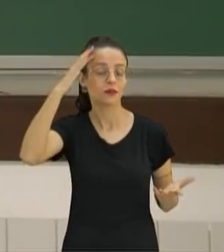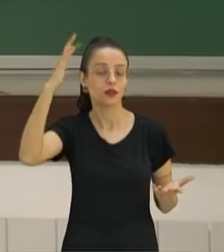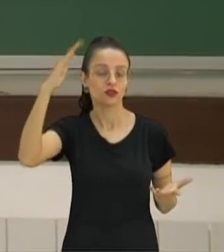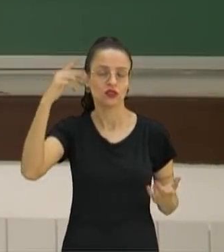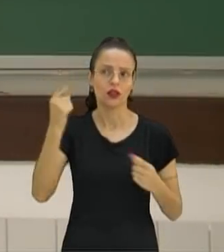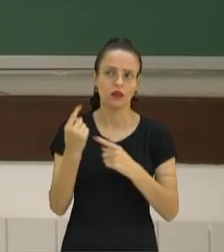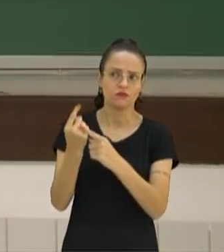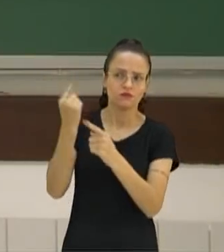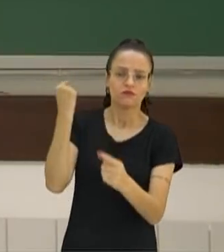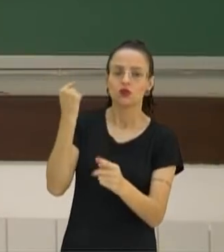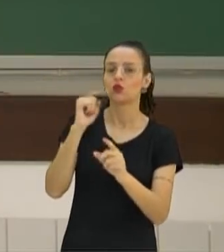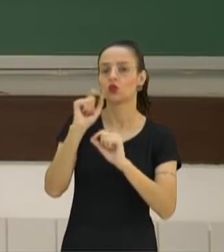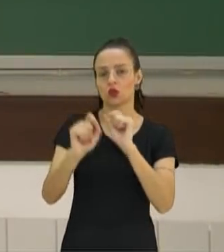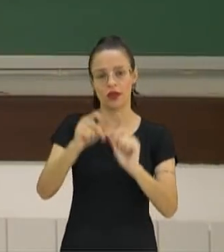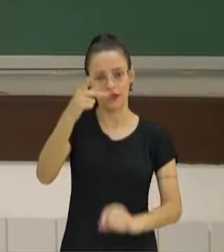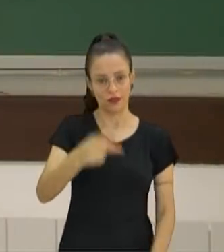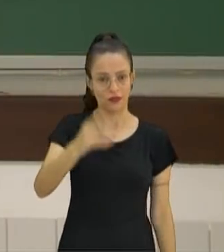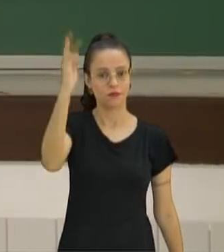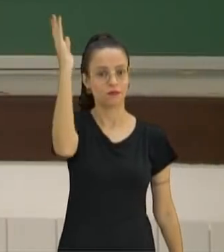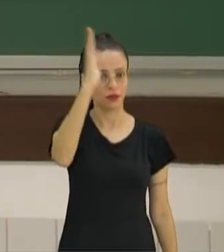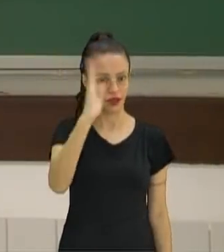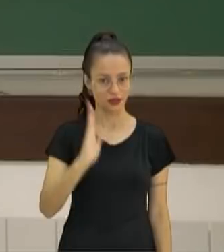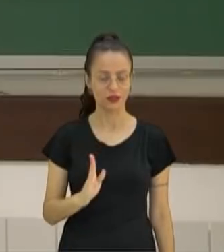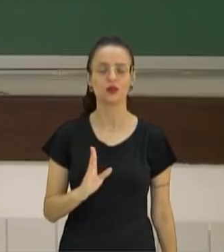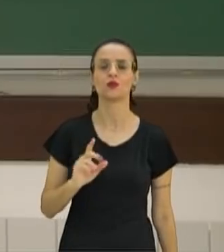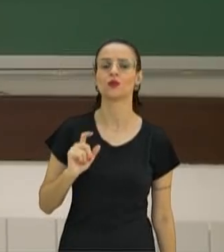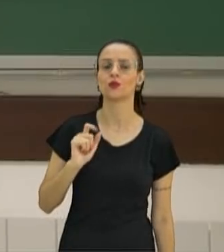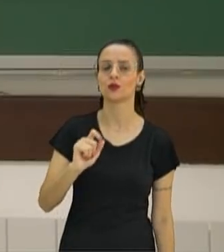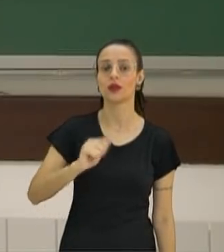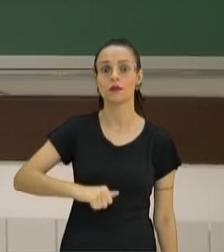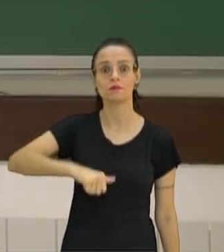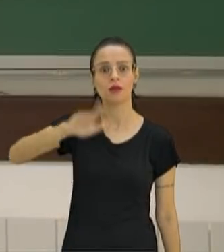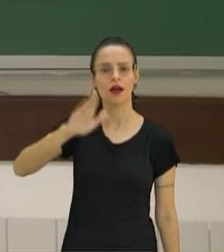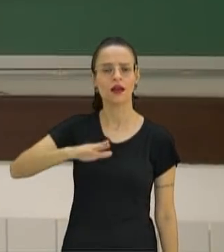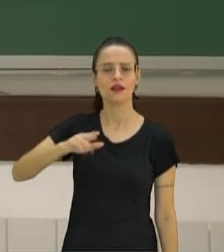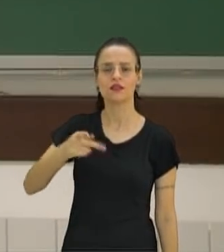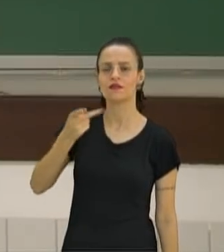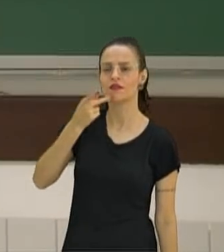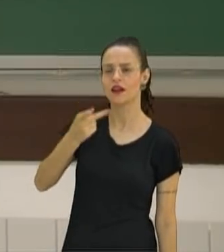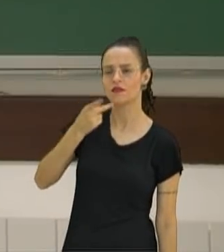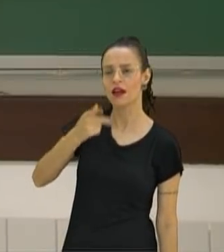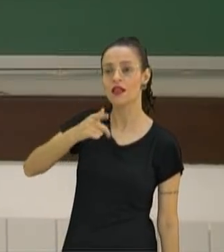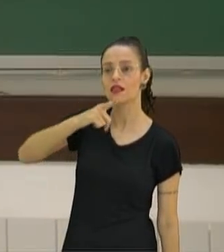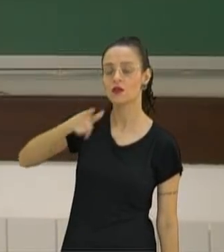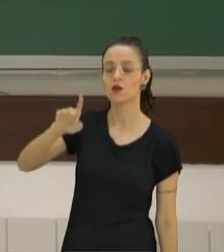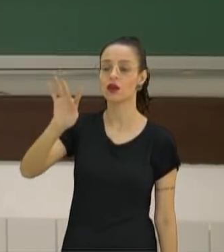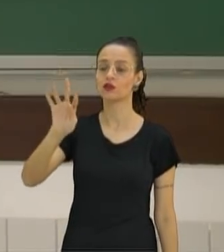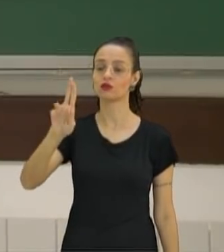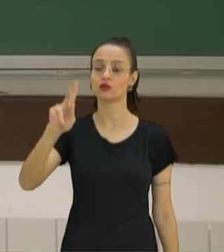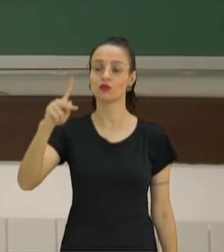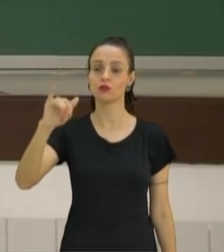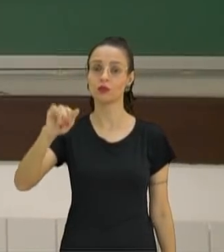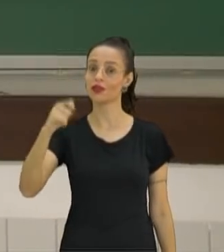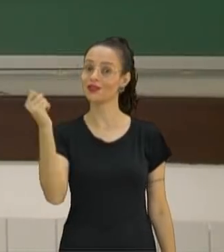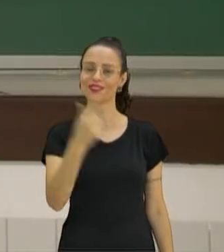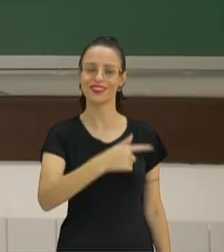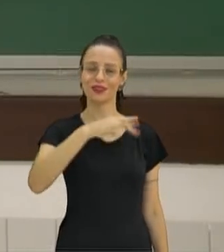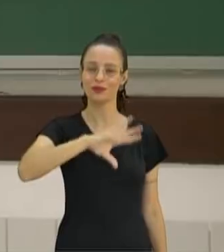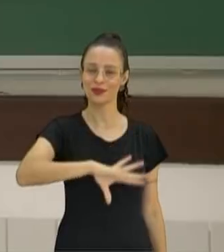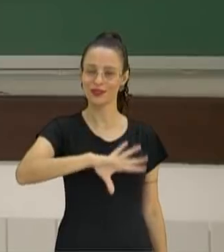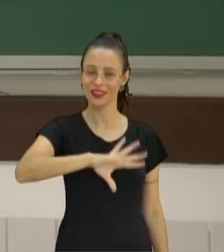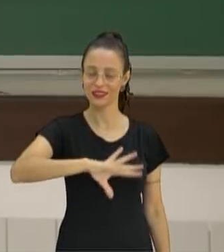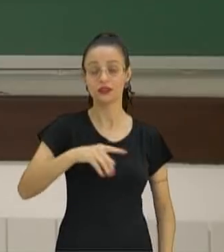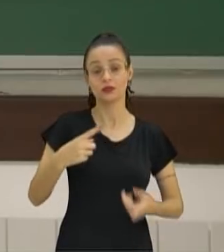tempo atrás, no Brasil, era mais falado tupi do que o próprio português,